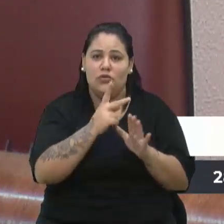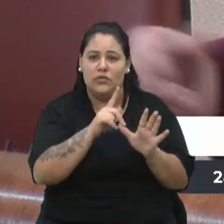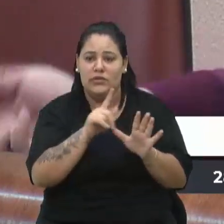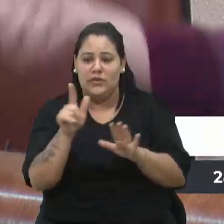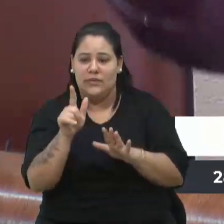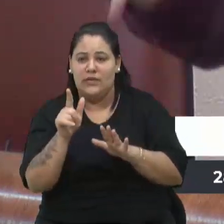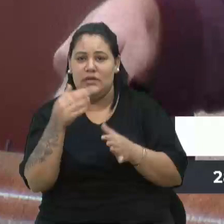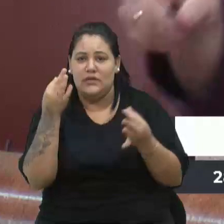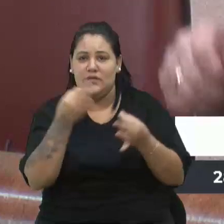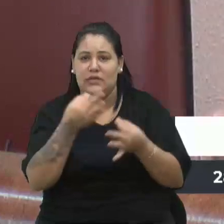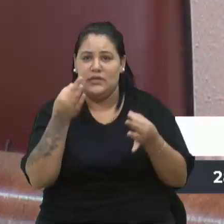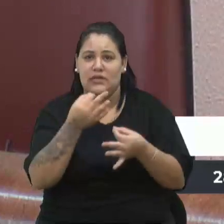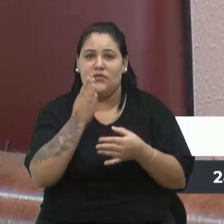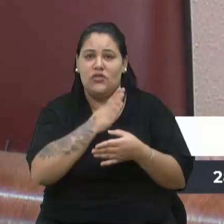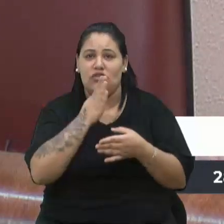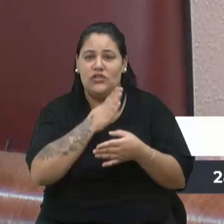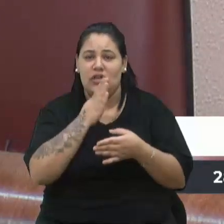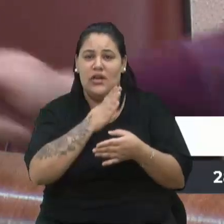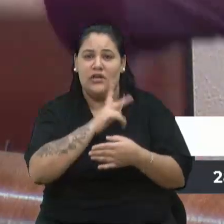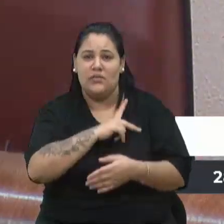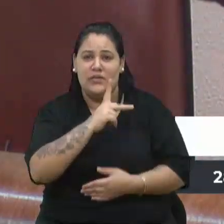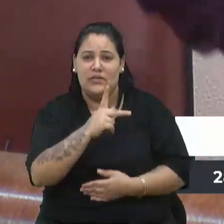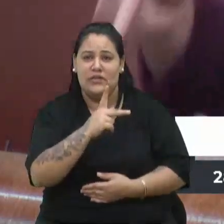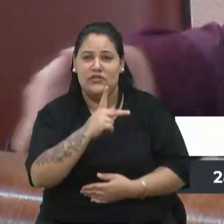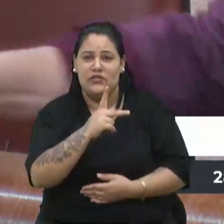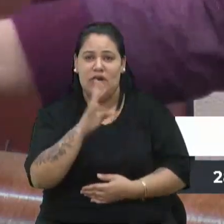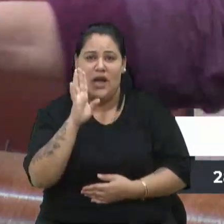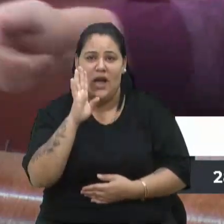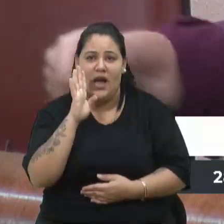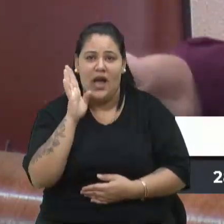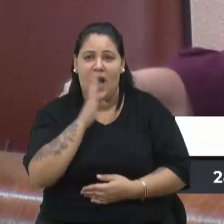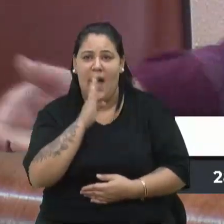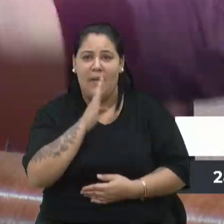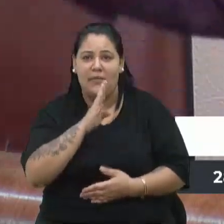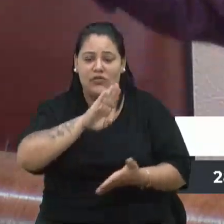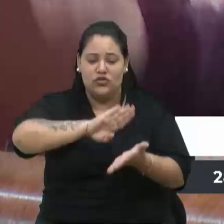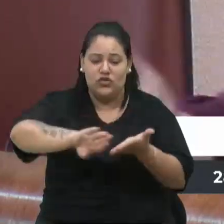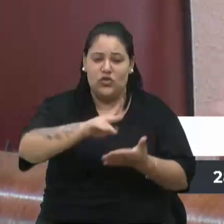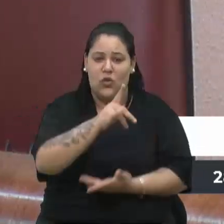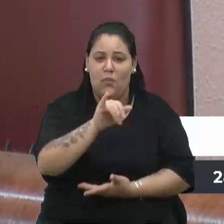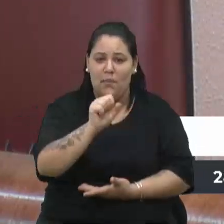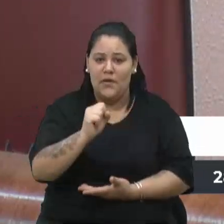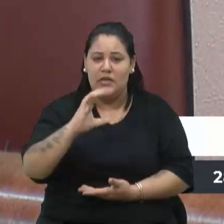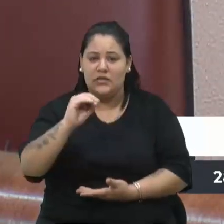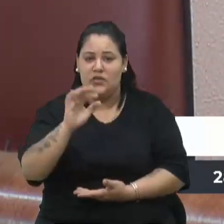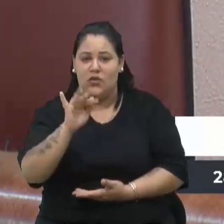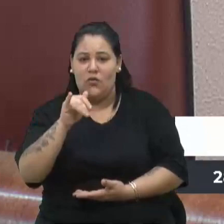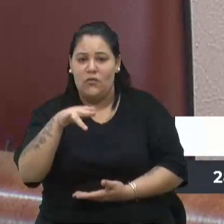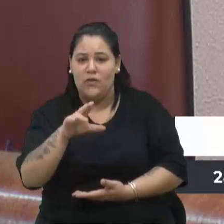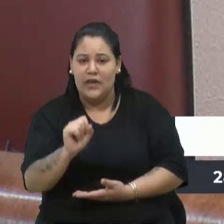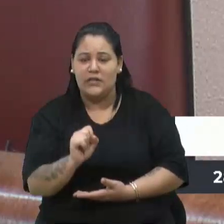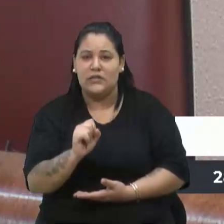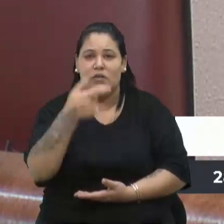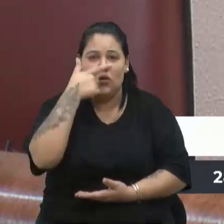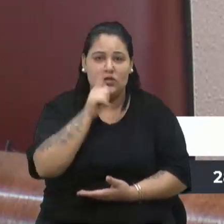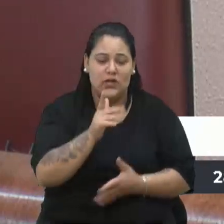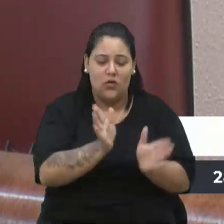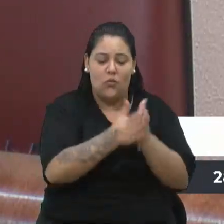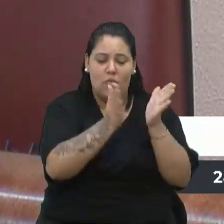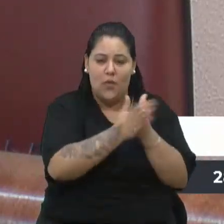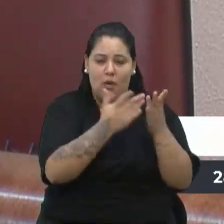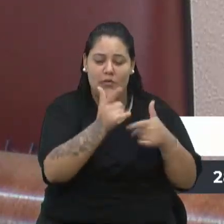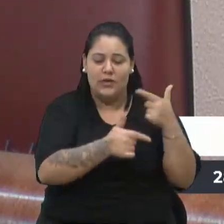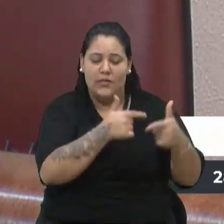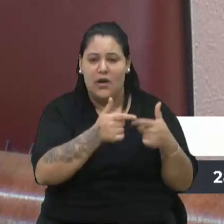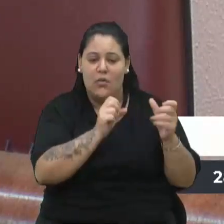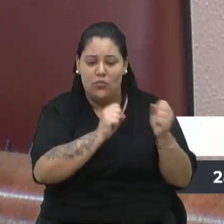certeza, com a agilidade do presidente na época que retirou o PIS e COFINS, conseguiu, né, que o pobre, que o trabalhador